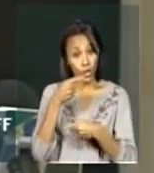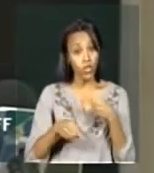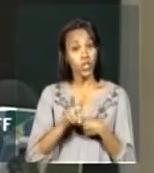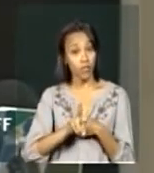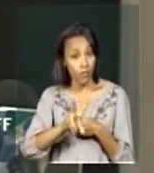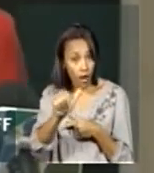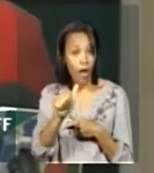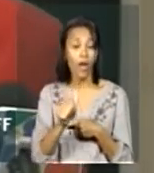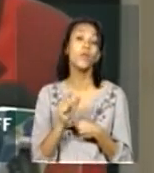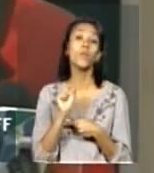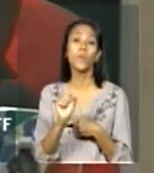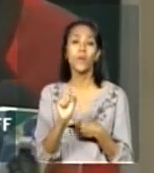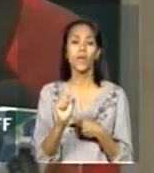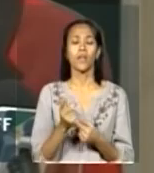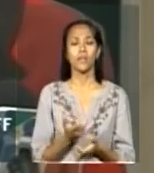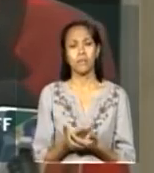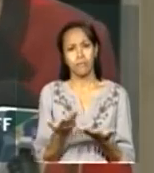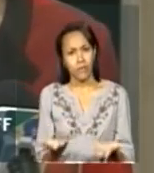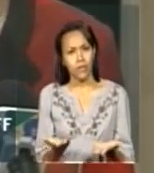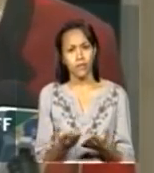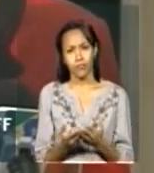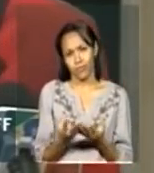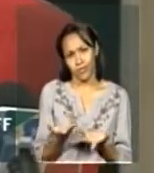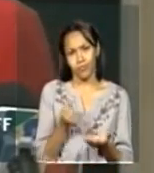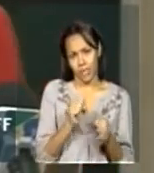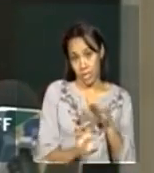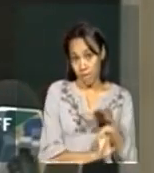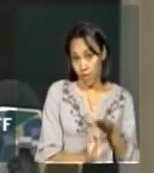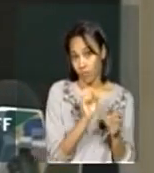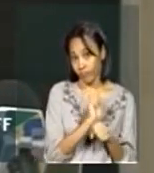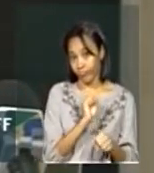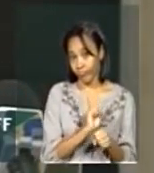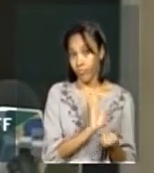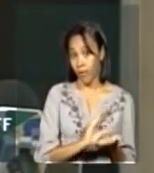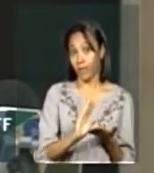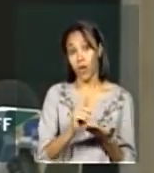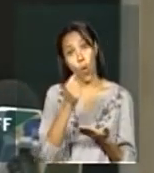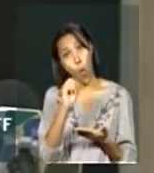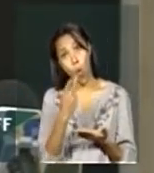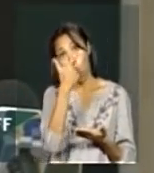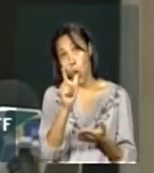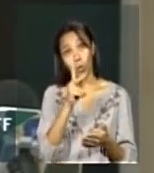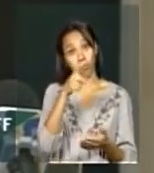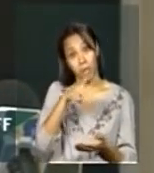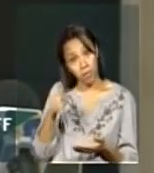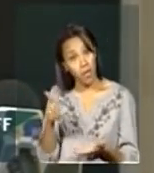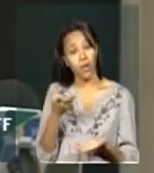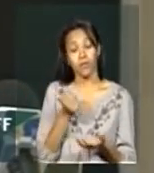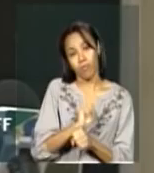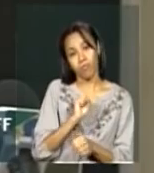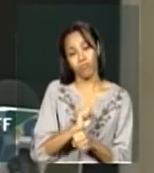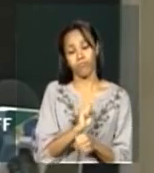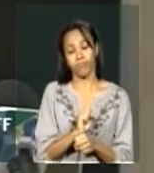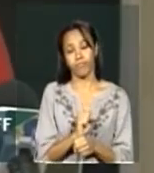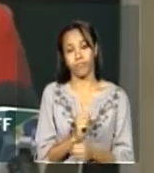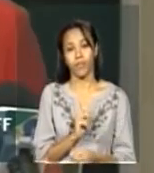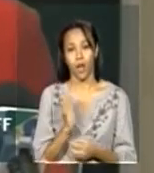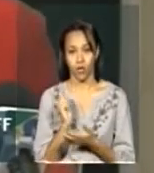expressa tanto através de concessão como outros marcos regulatórios, PPPs, etc.